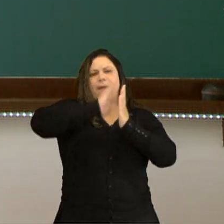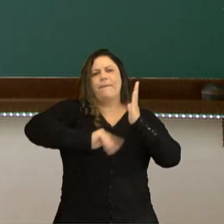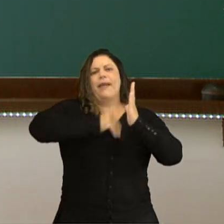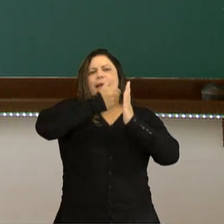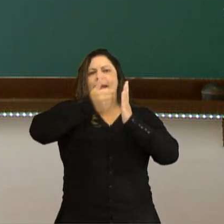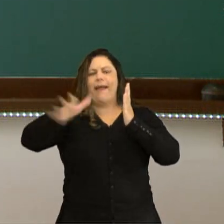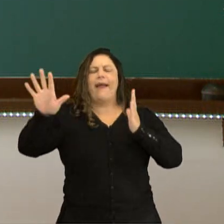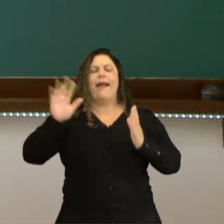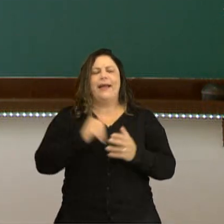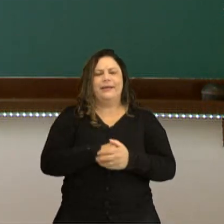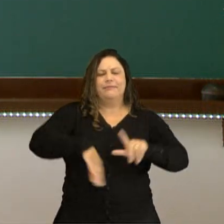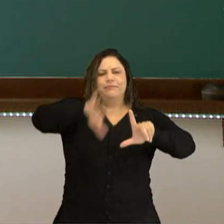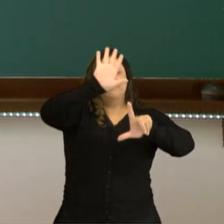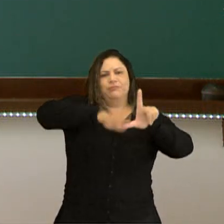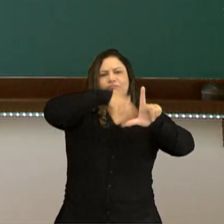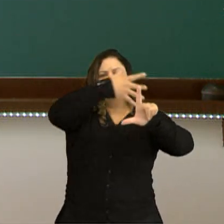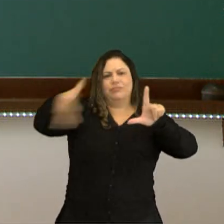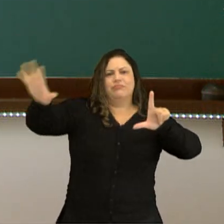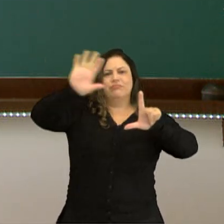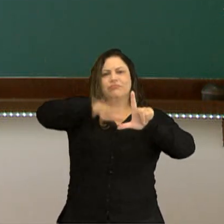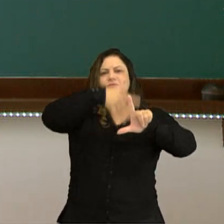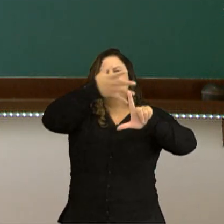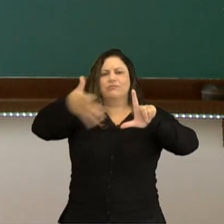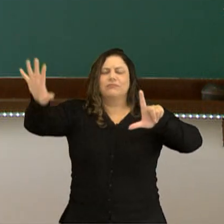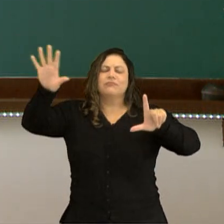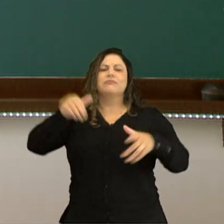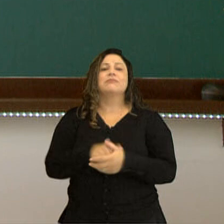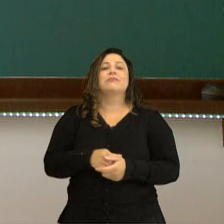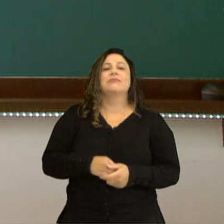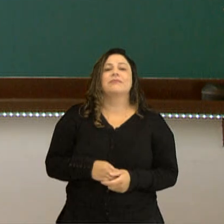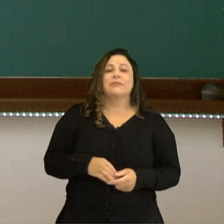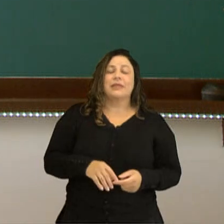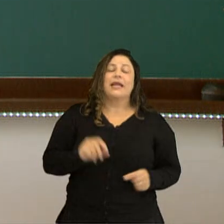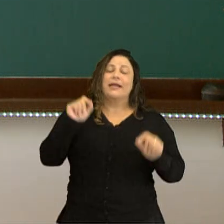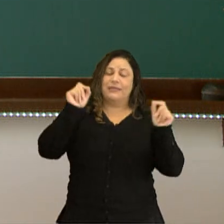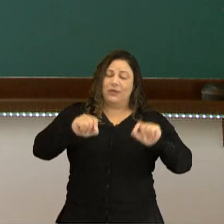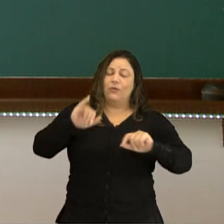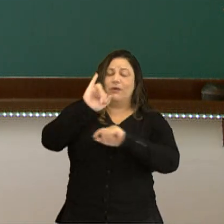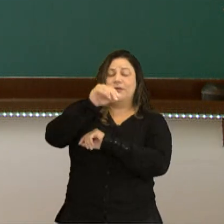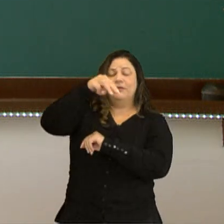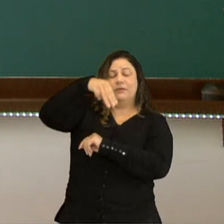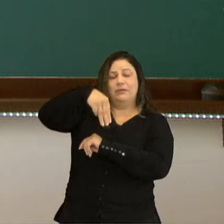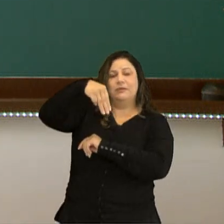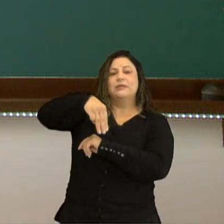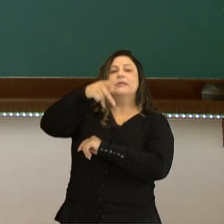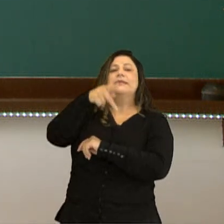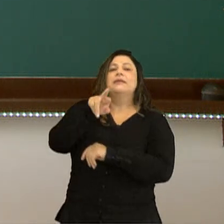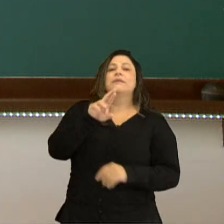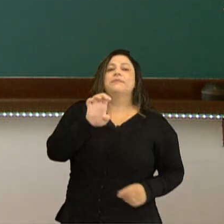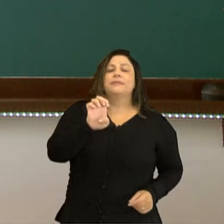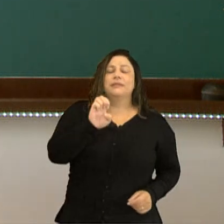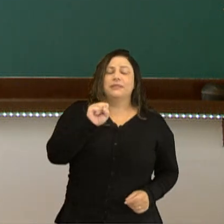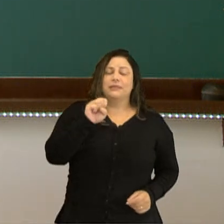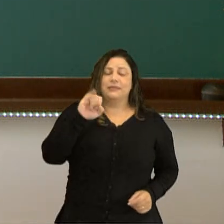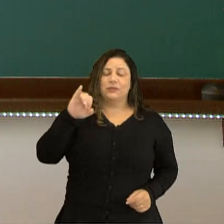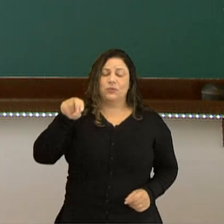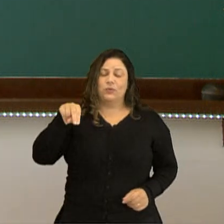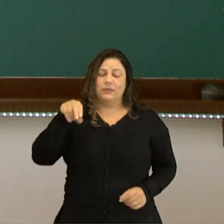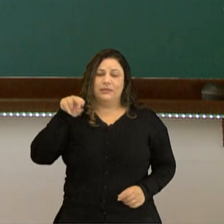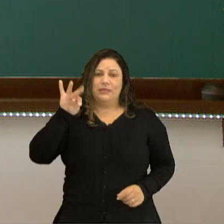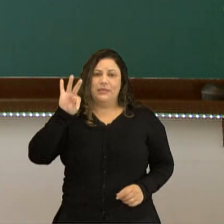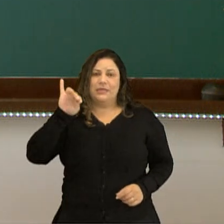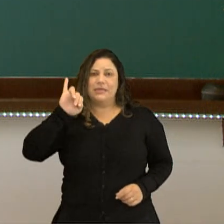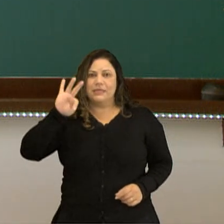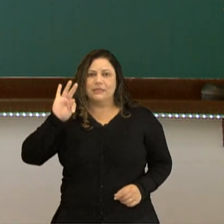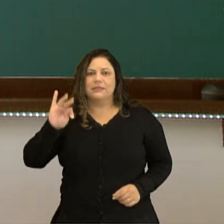pinceladas rápidas. Esse movimento fica conhecido como impressionismo. Logo em seguida, no final do século XIX, você